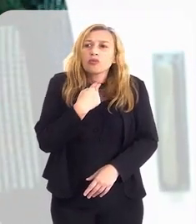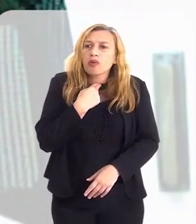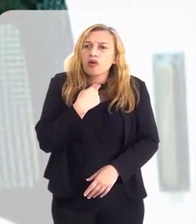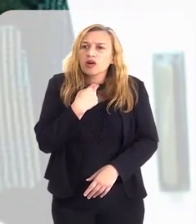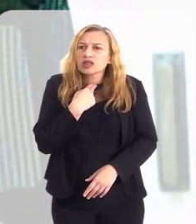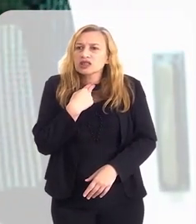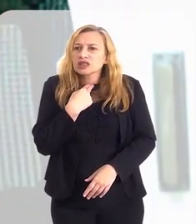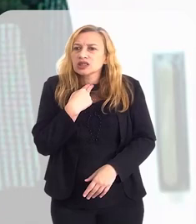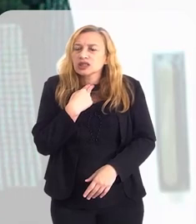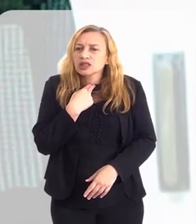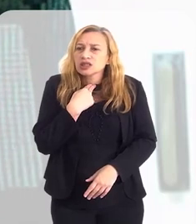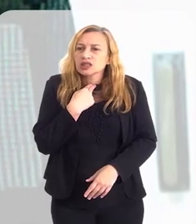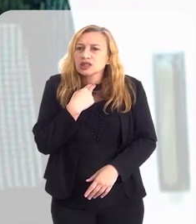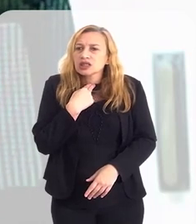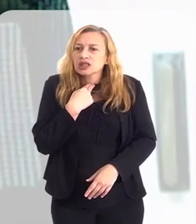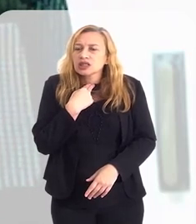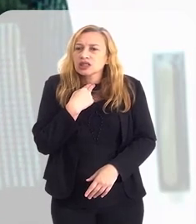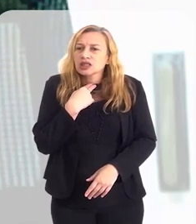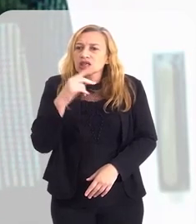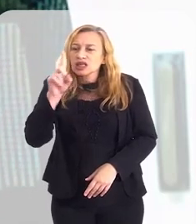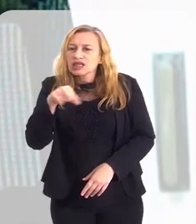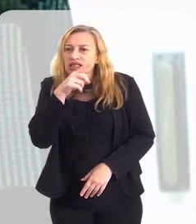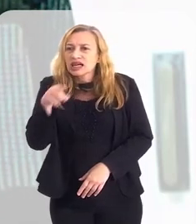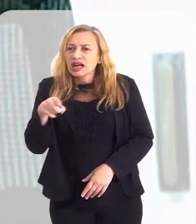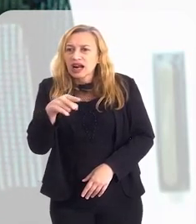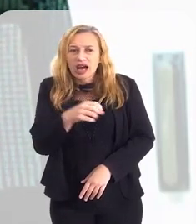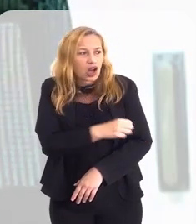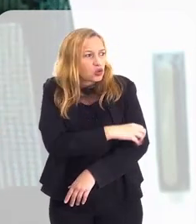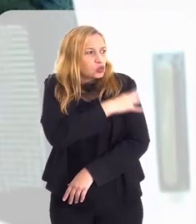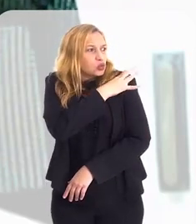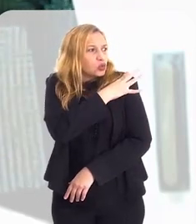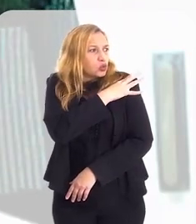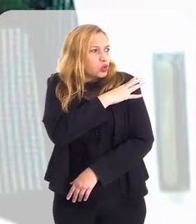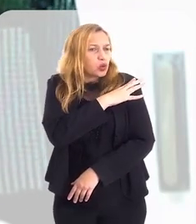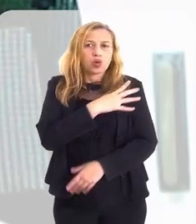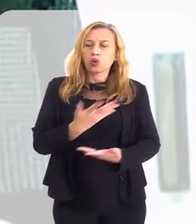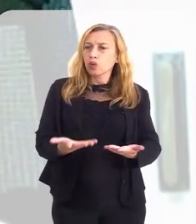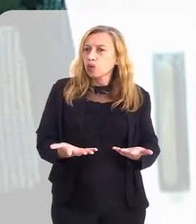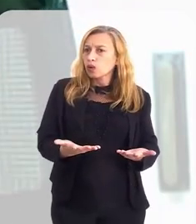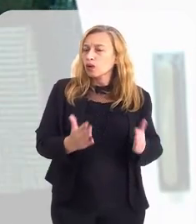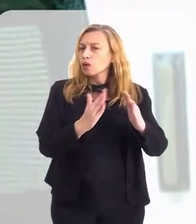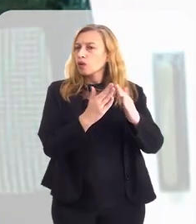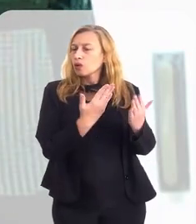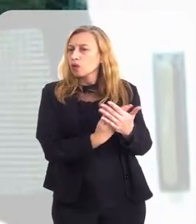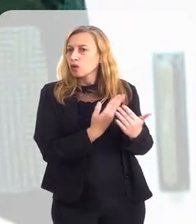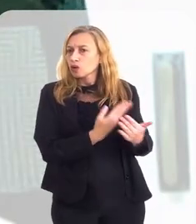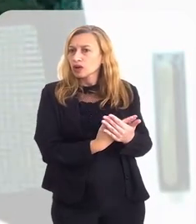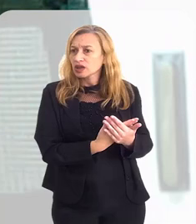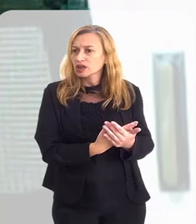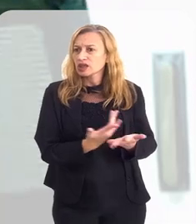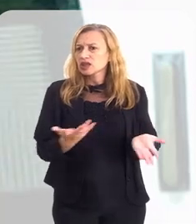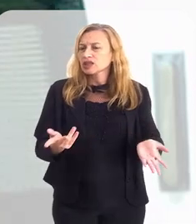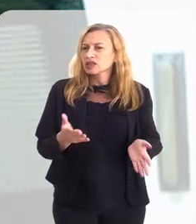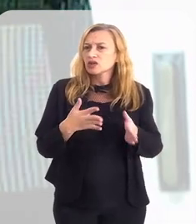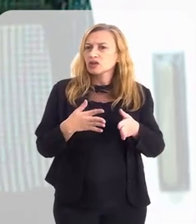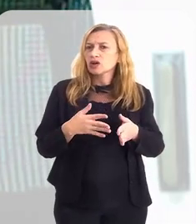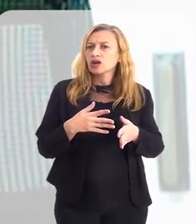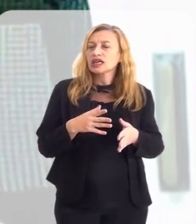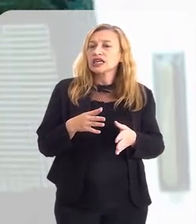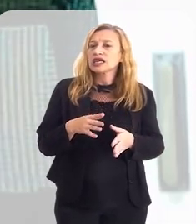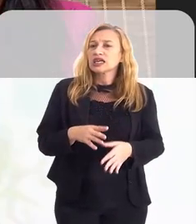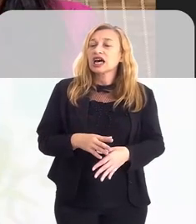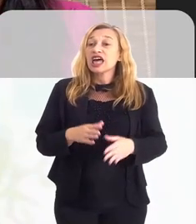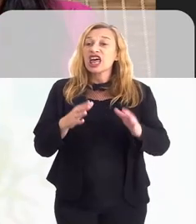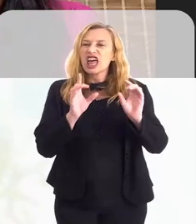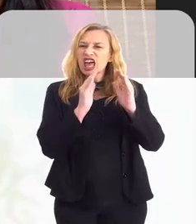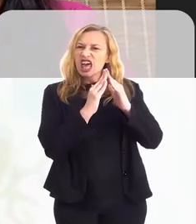podem arbitrar sobre o direito à escolarização. Então, essa história, a questão aí que está em xeque é